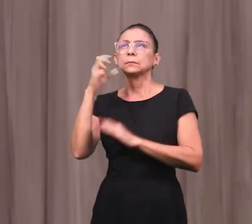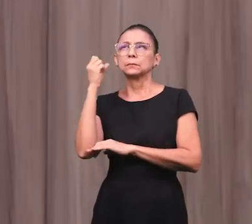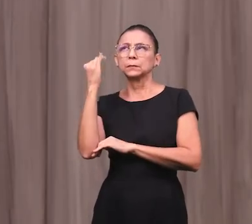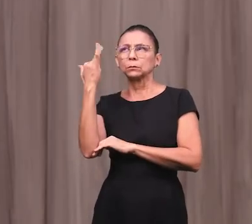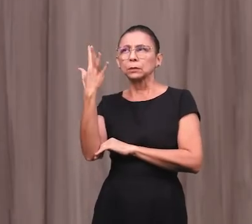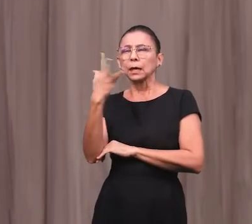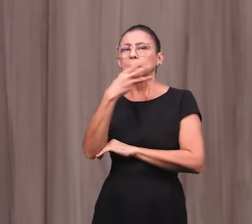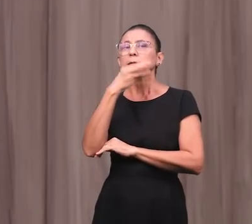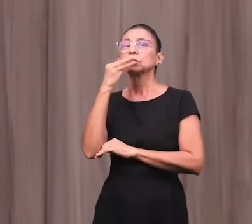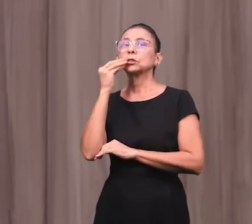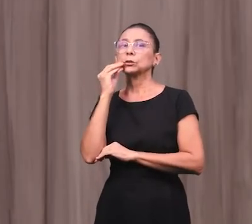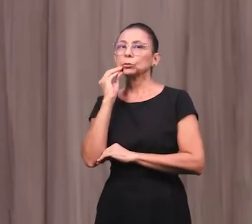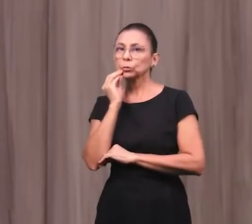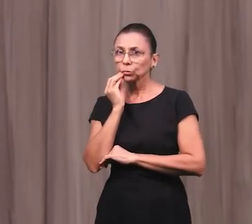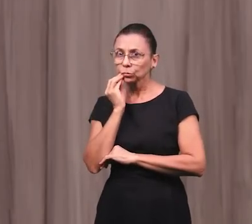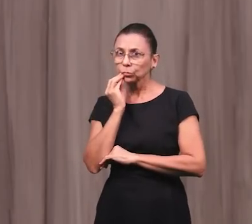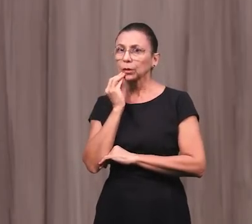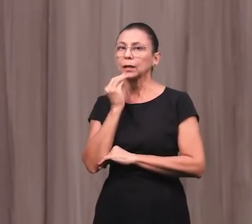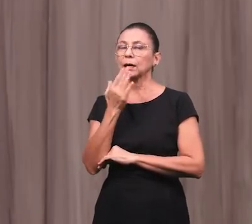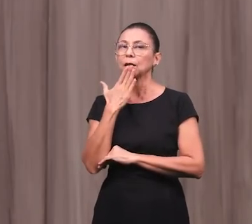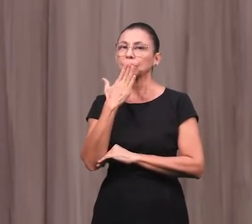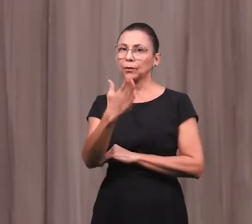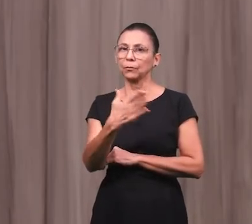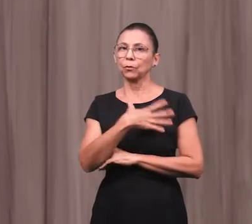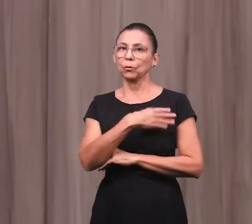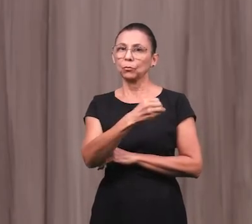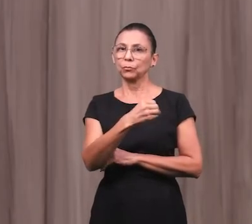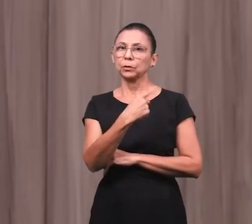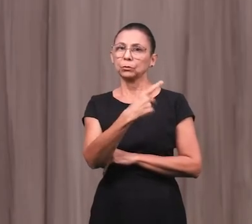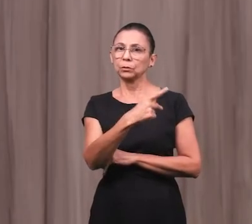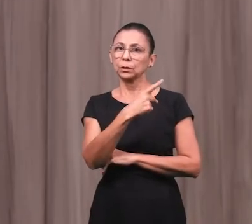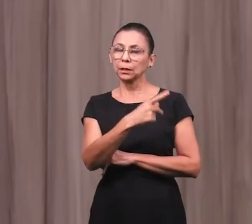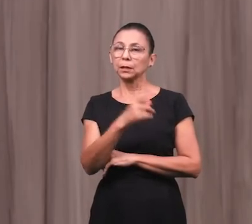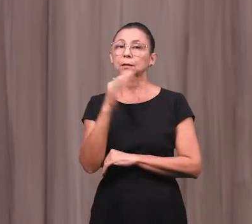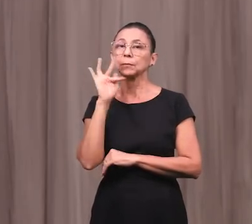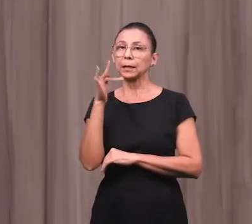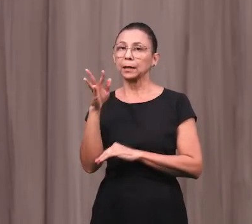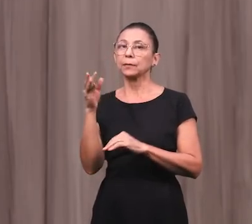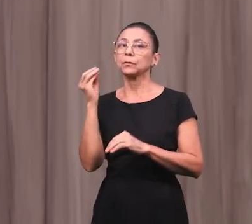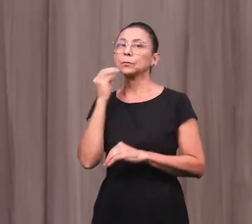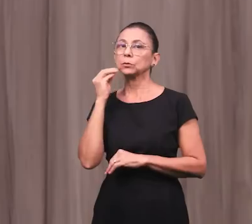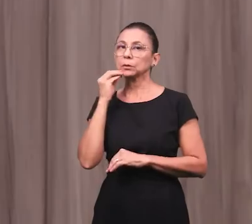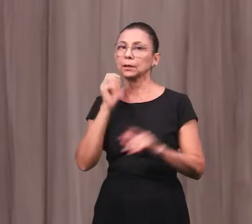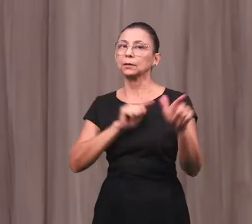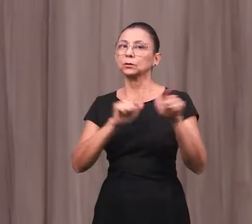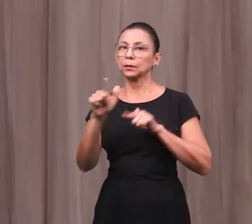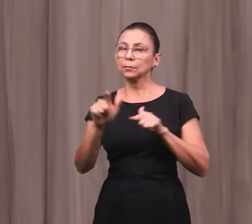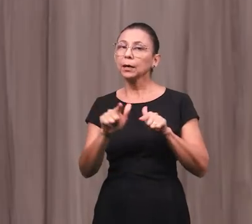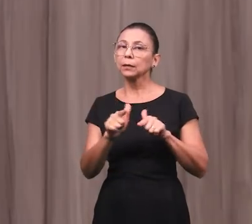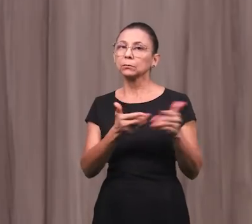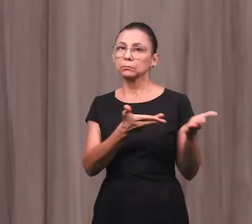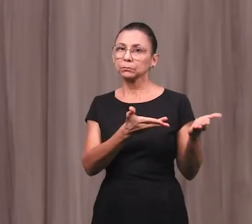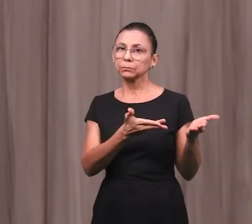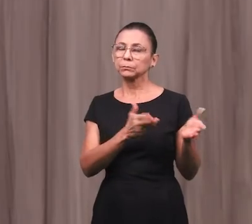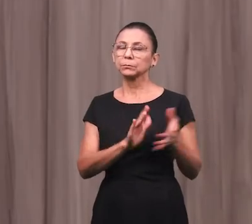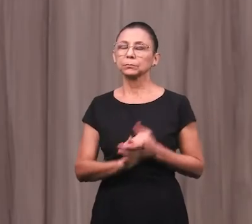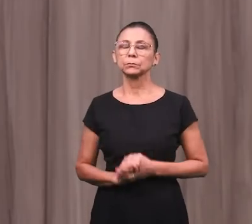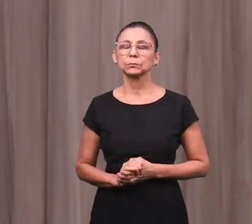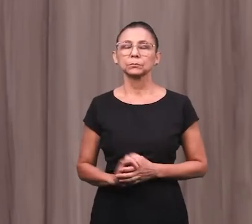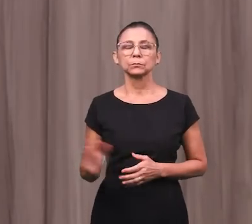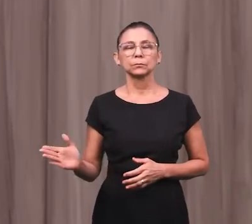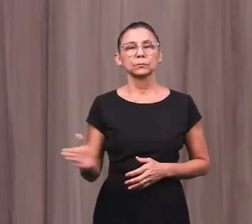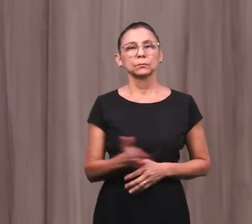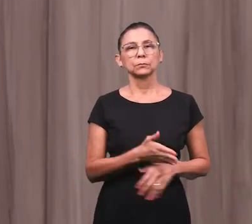de jejum, pois em breve essa oportunidade de emprego será dada ao seu filho. O Senhor